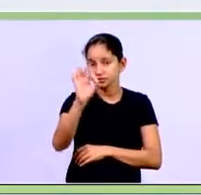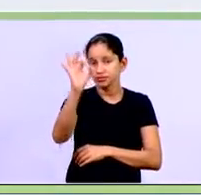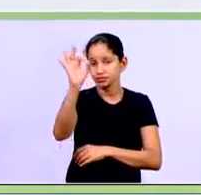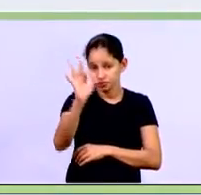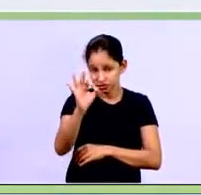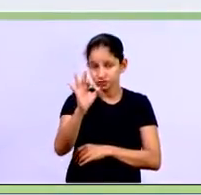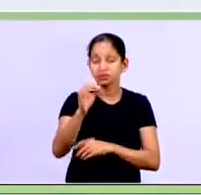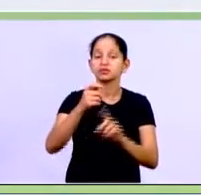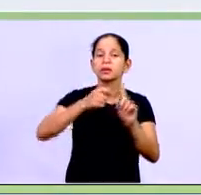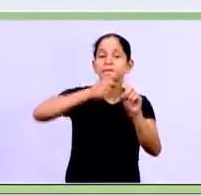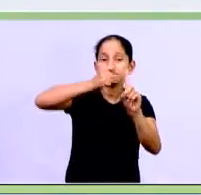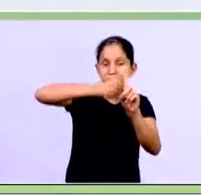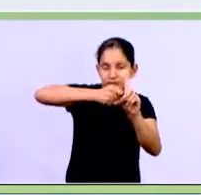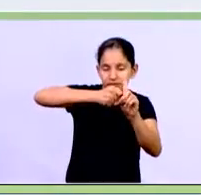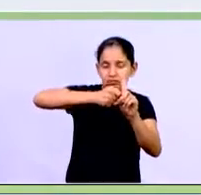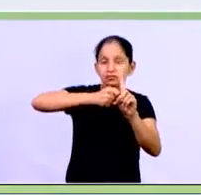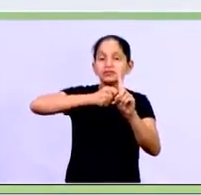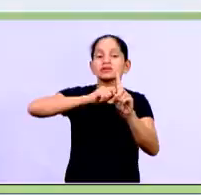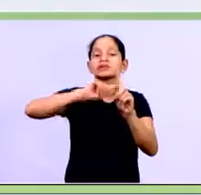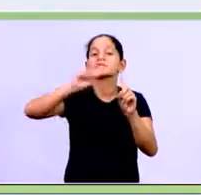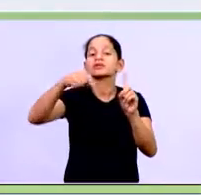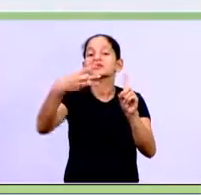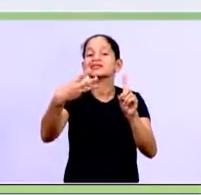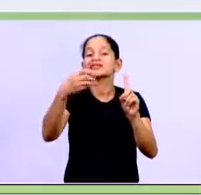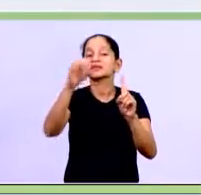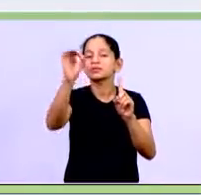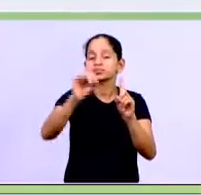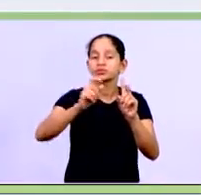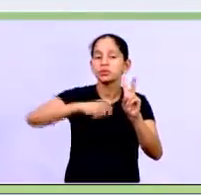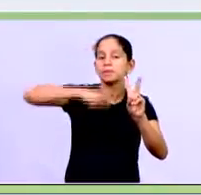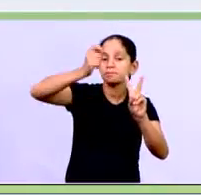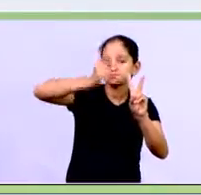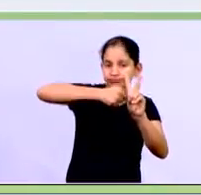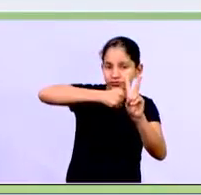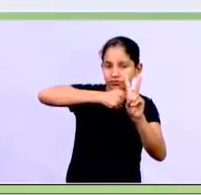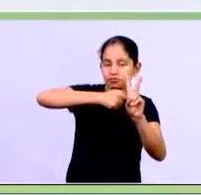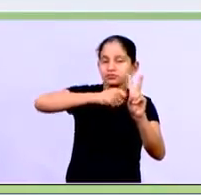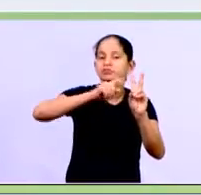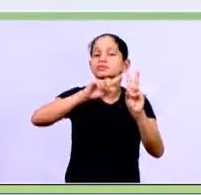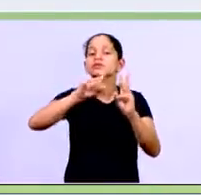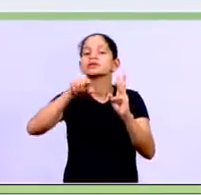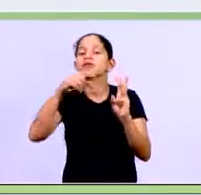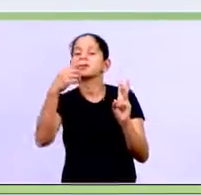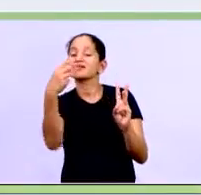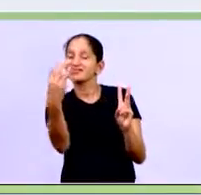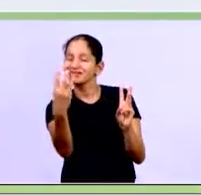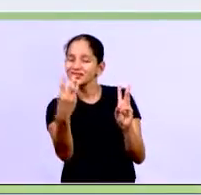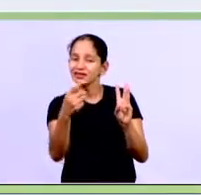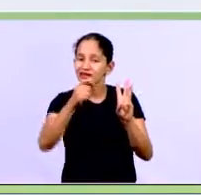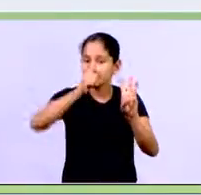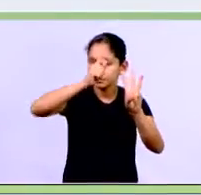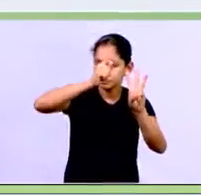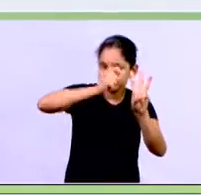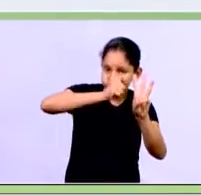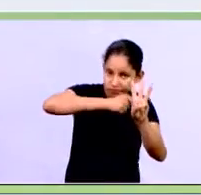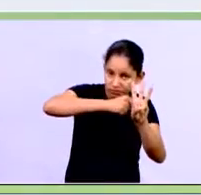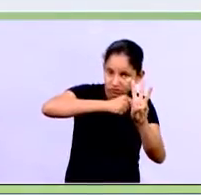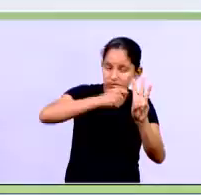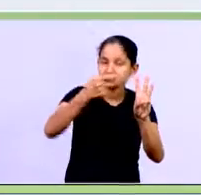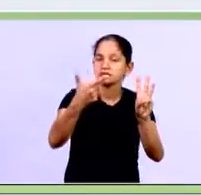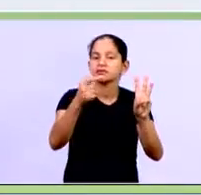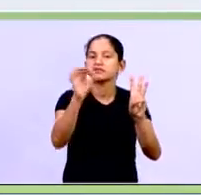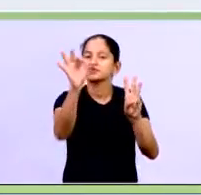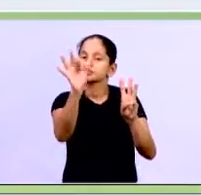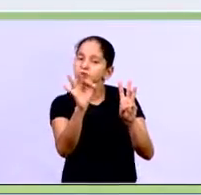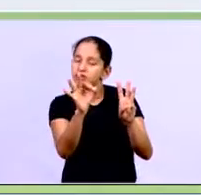mês, outros 30% da dívida pago no segundo mês, no terceiro, outros